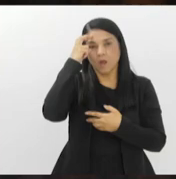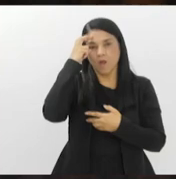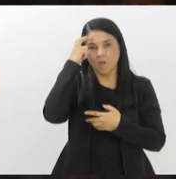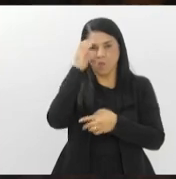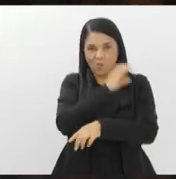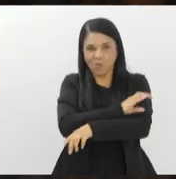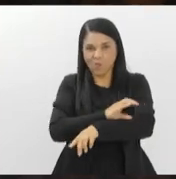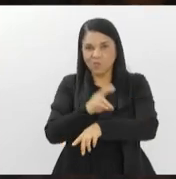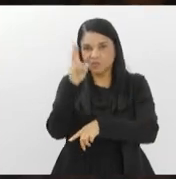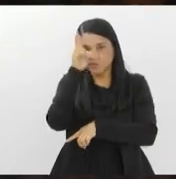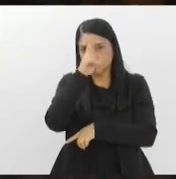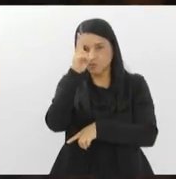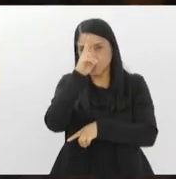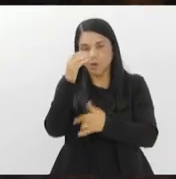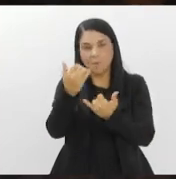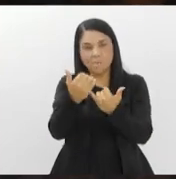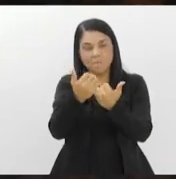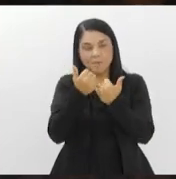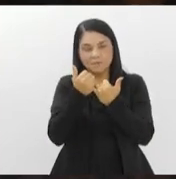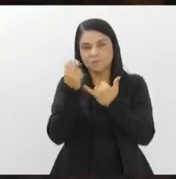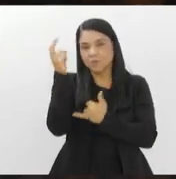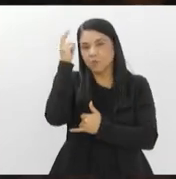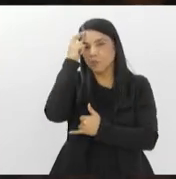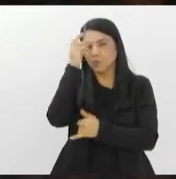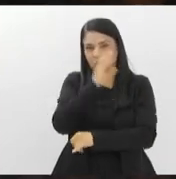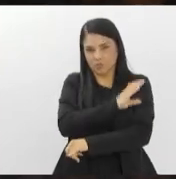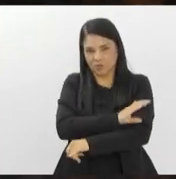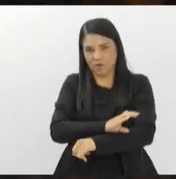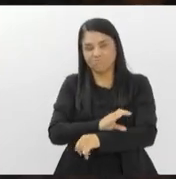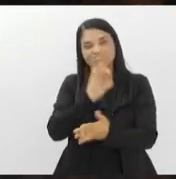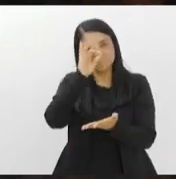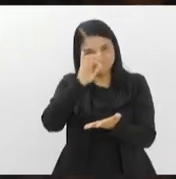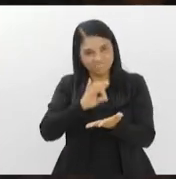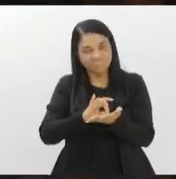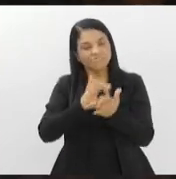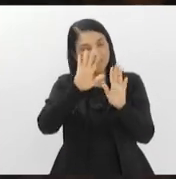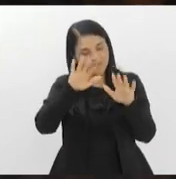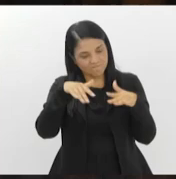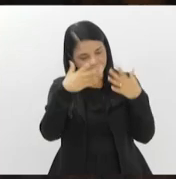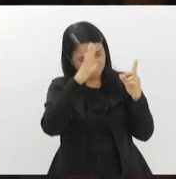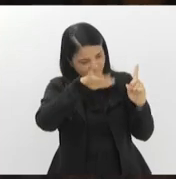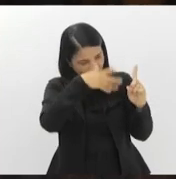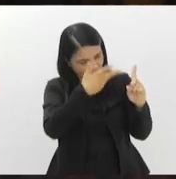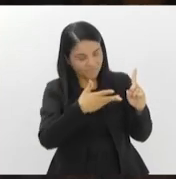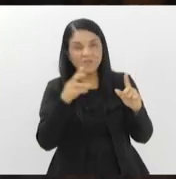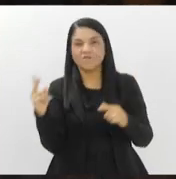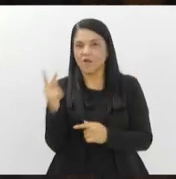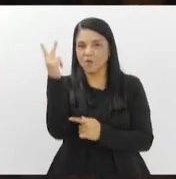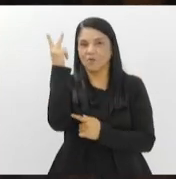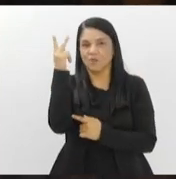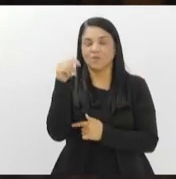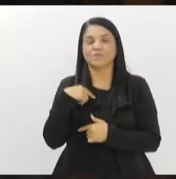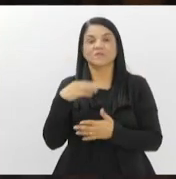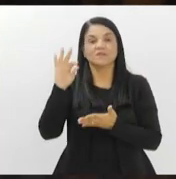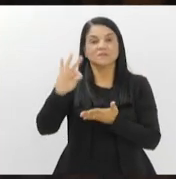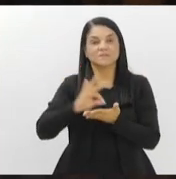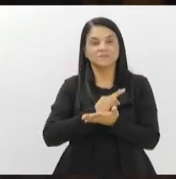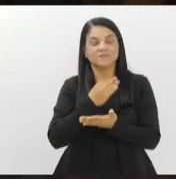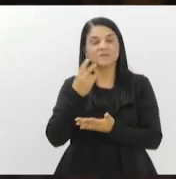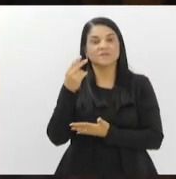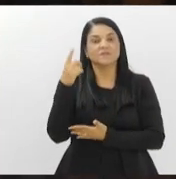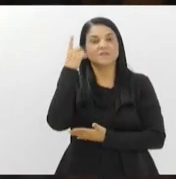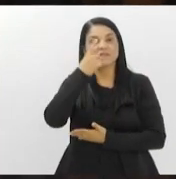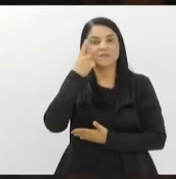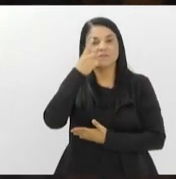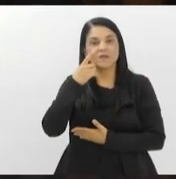nosso patrimônio cultural. Então, a gente realmente tem que prestigiar e valorizar. Próximo orador inscrito é o nobre